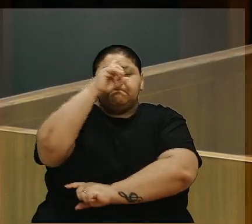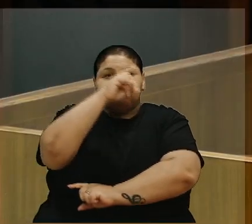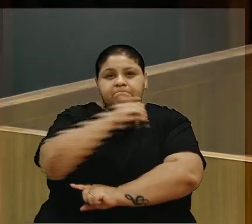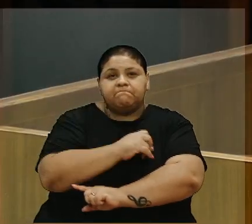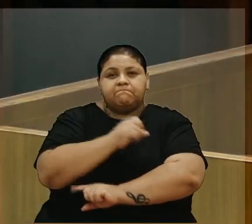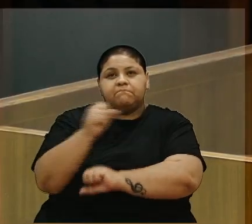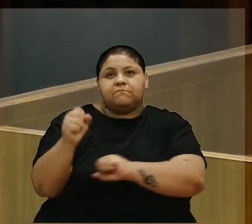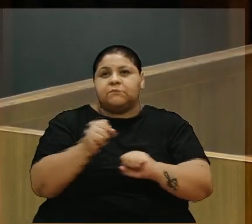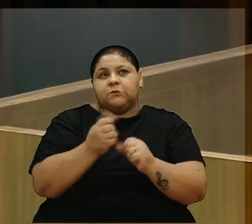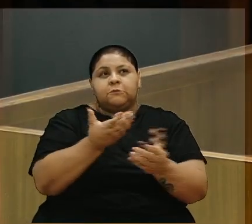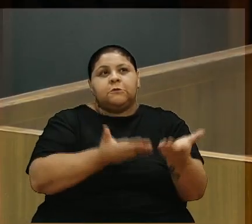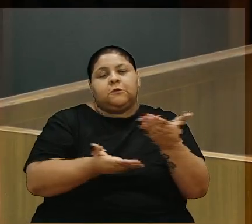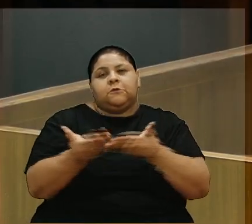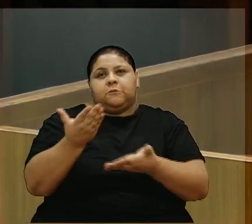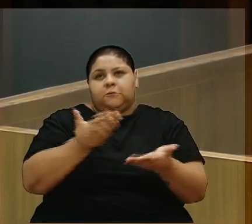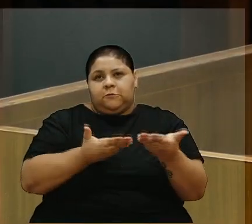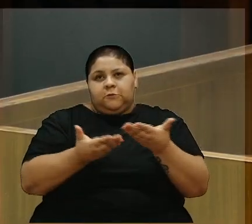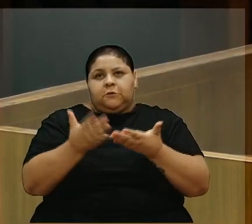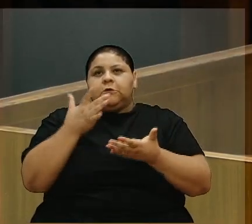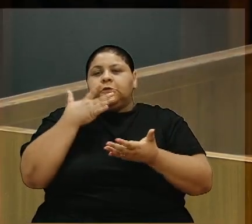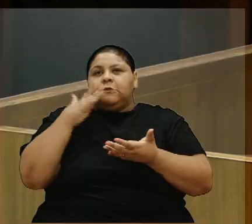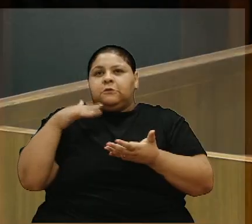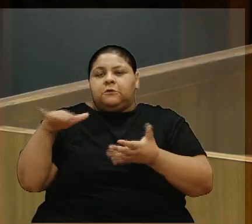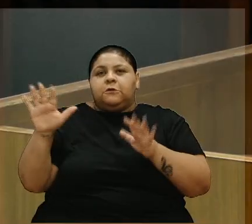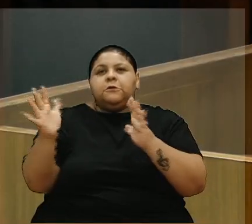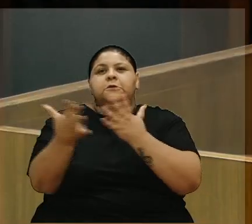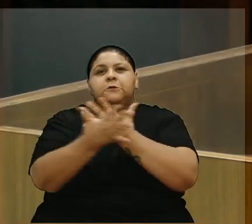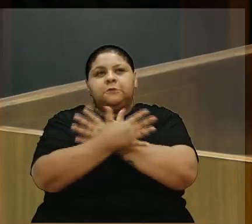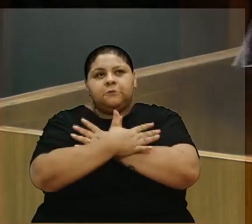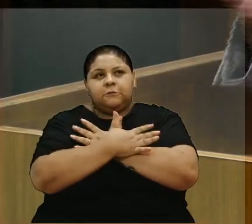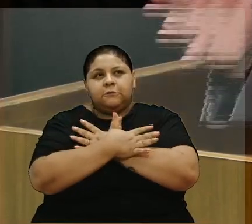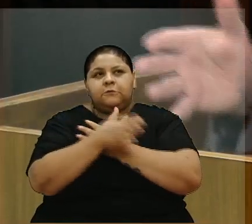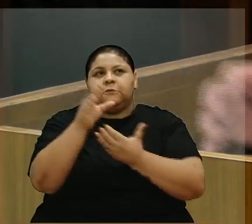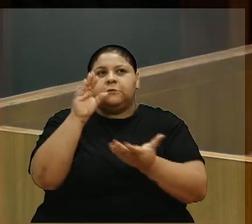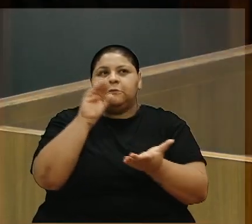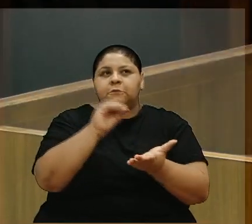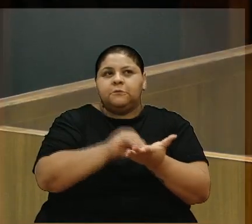para poder atender bem as crianças acolhidas.